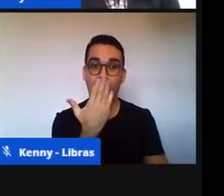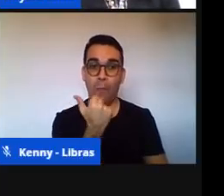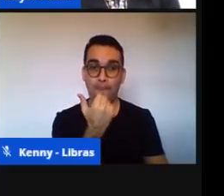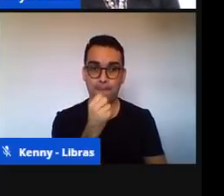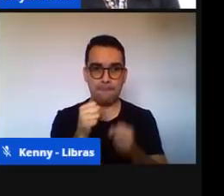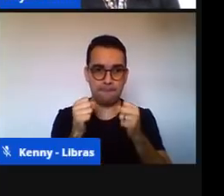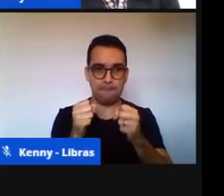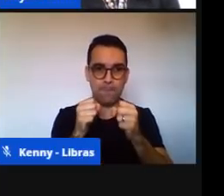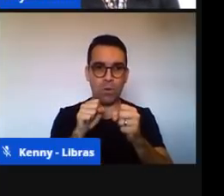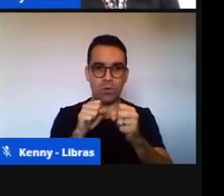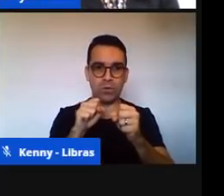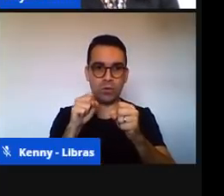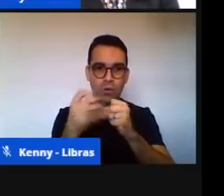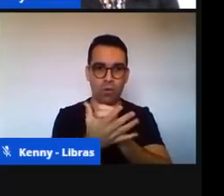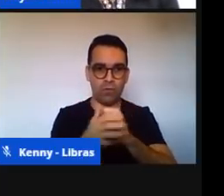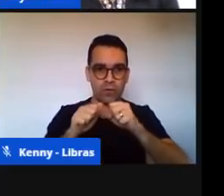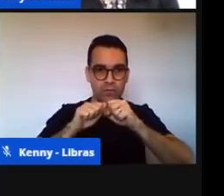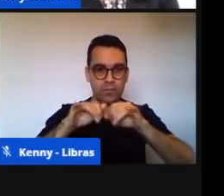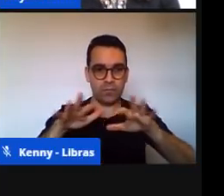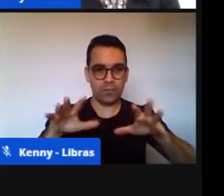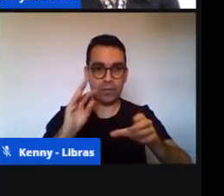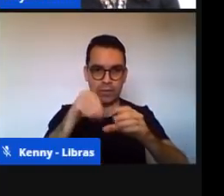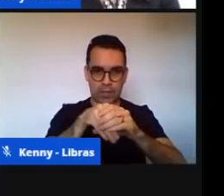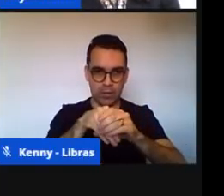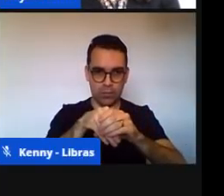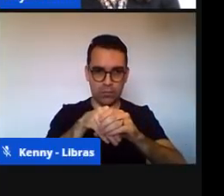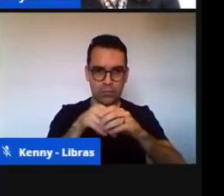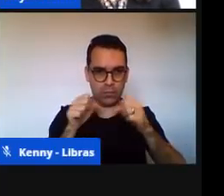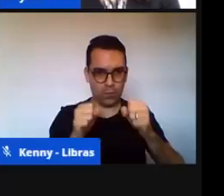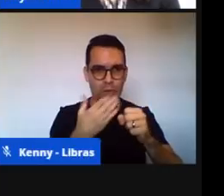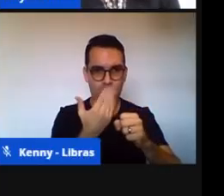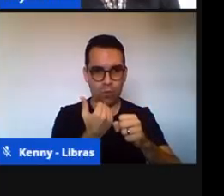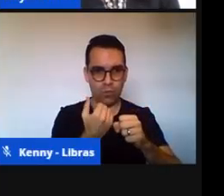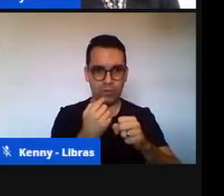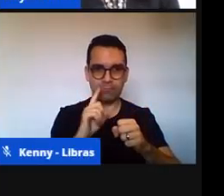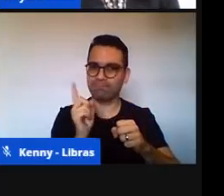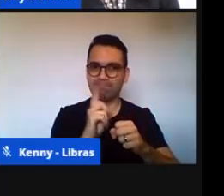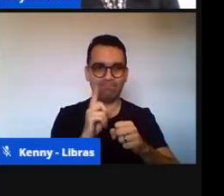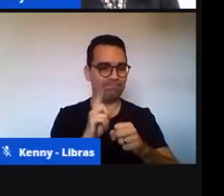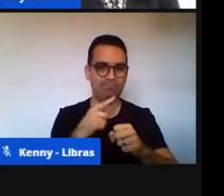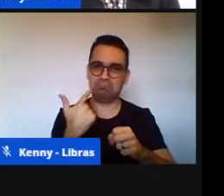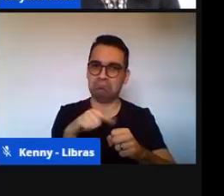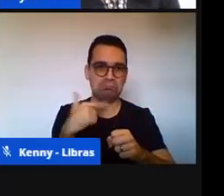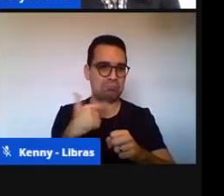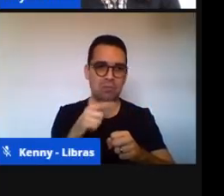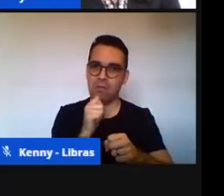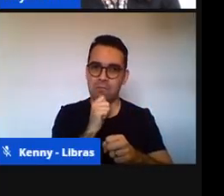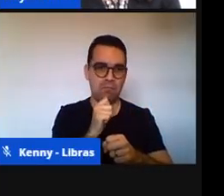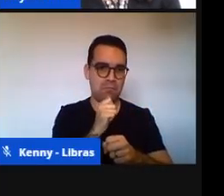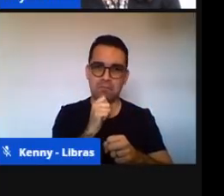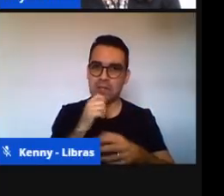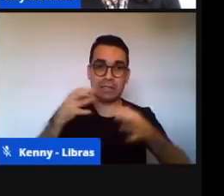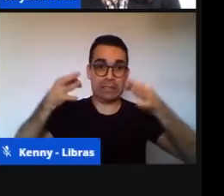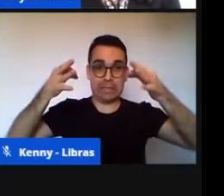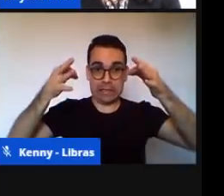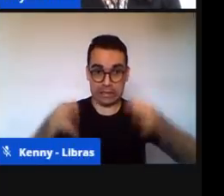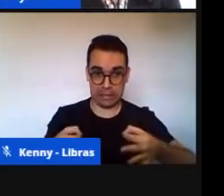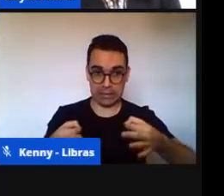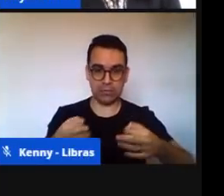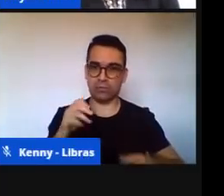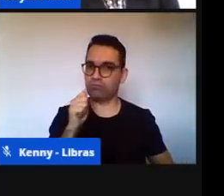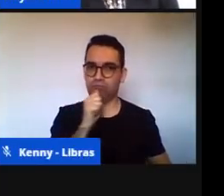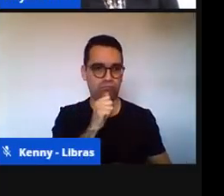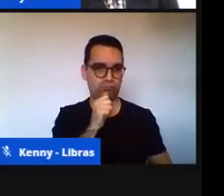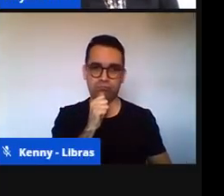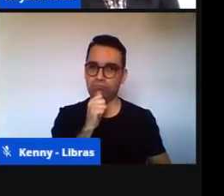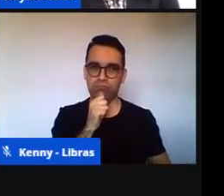os objetos onde eles vão ser porcionados, vão ser servidos, né, onde as crianças vão utilizar para consumir.